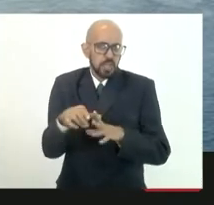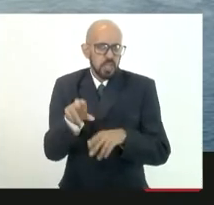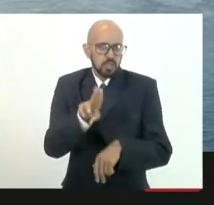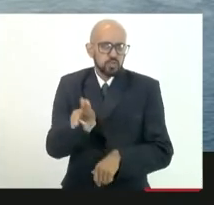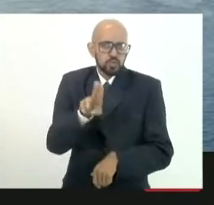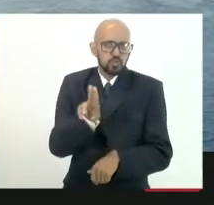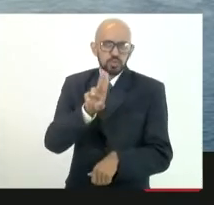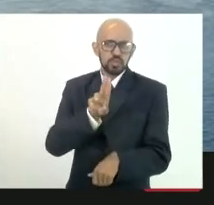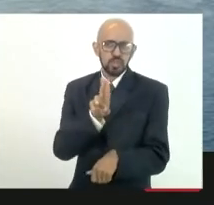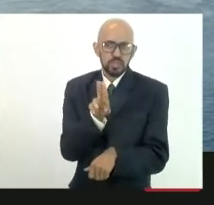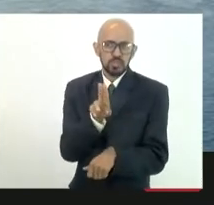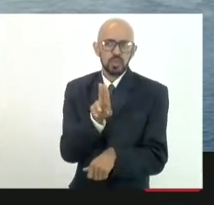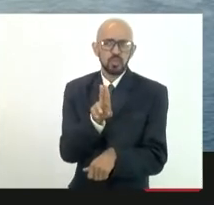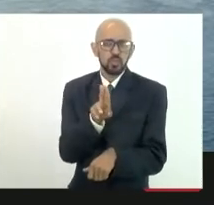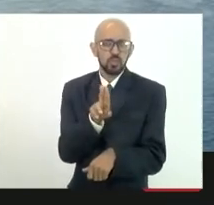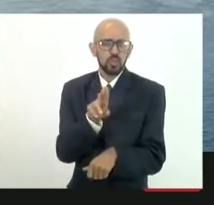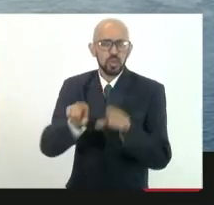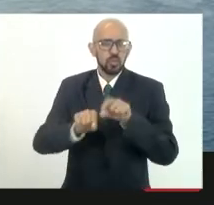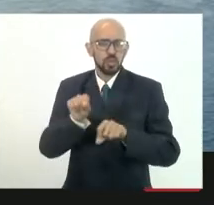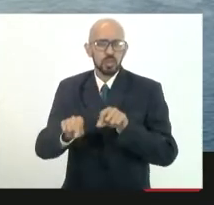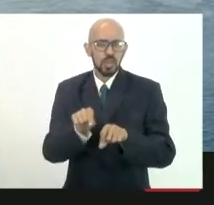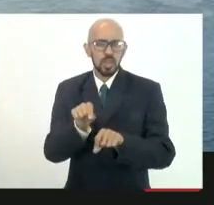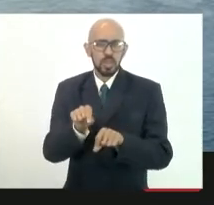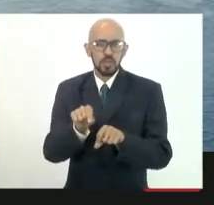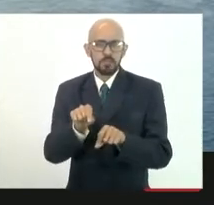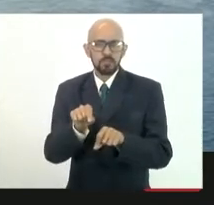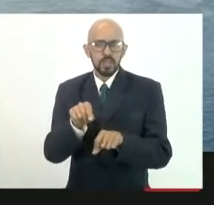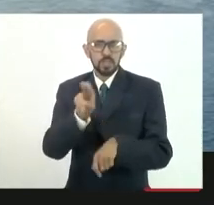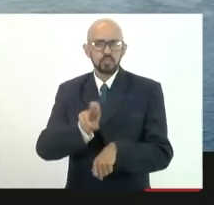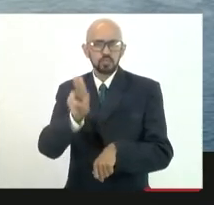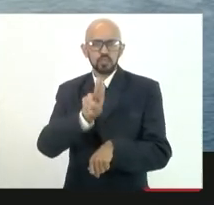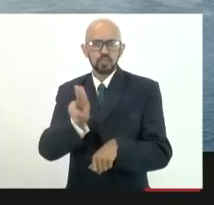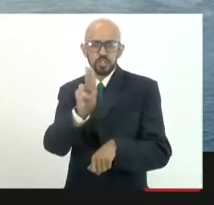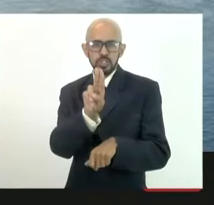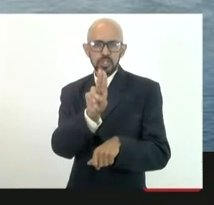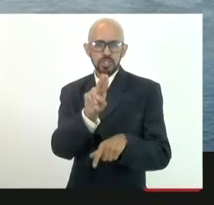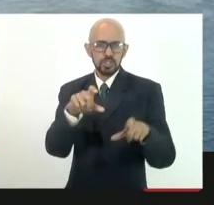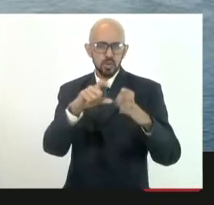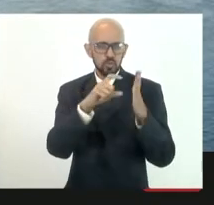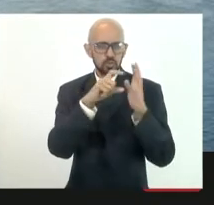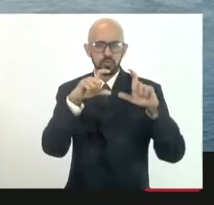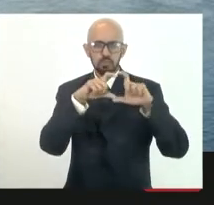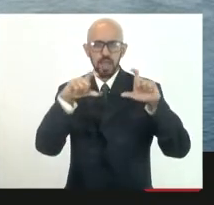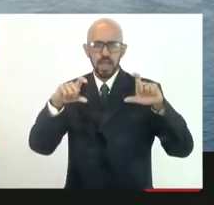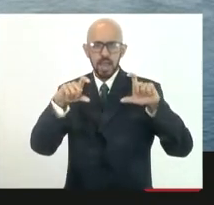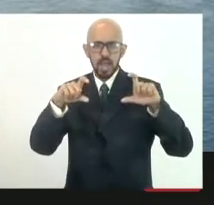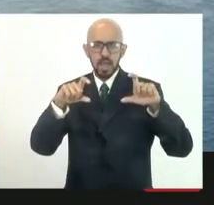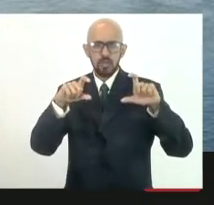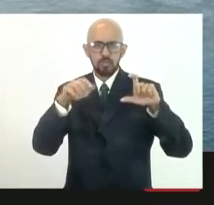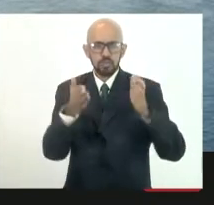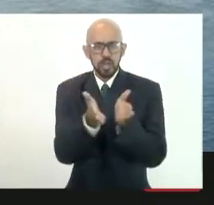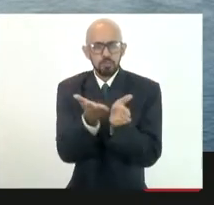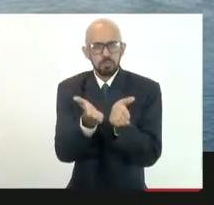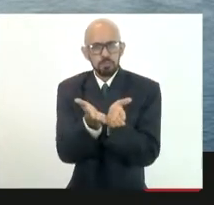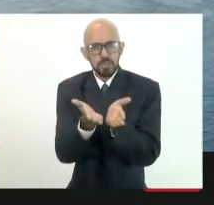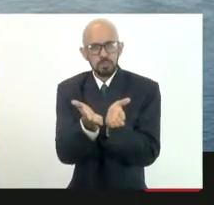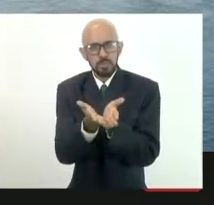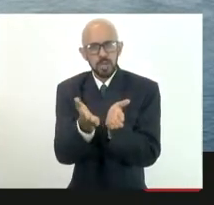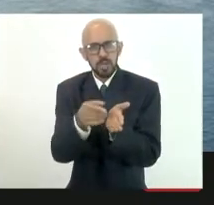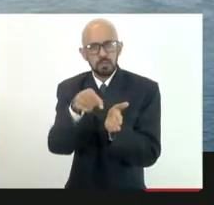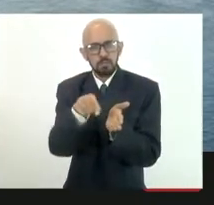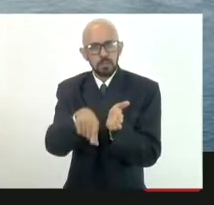você, que você trouxe bem enfático isso, fazem uso de trechos bíblicos isolados para